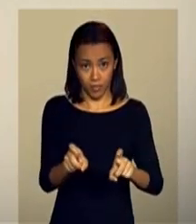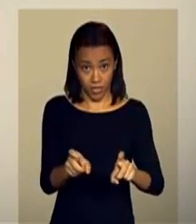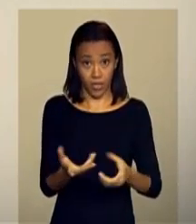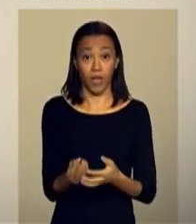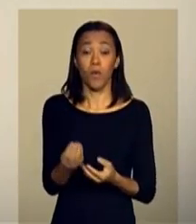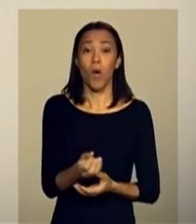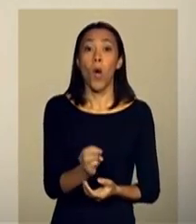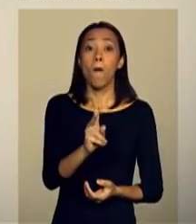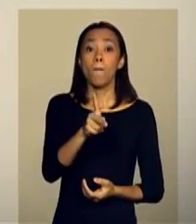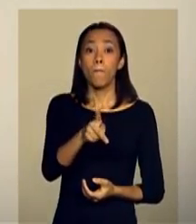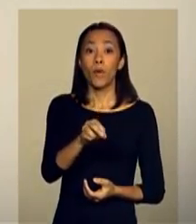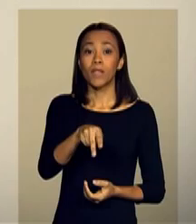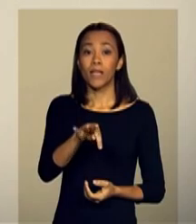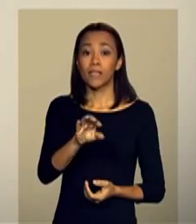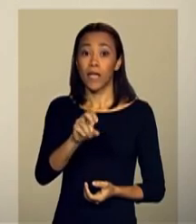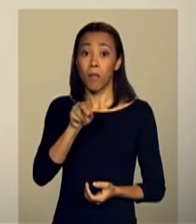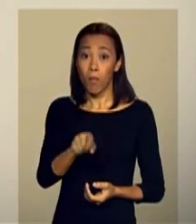site